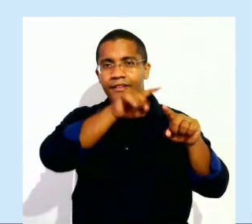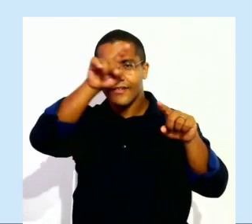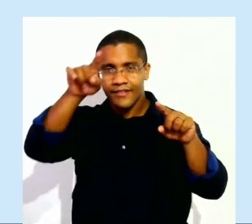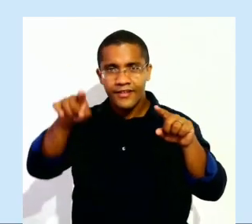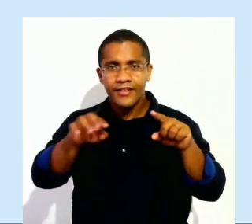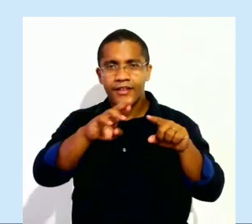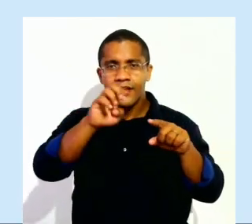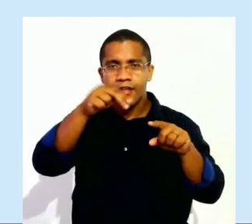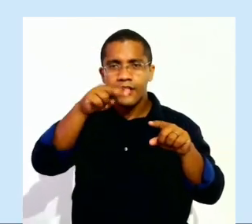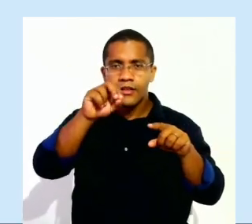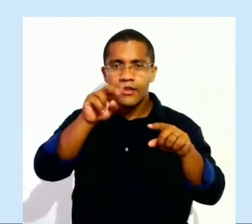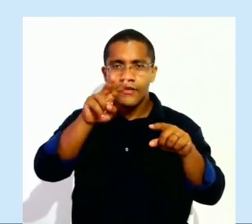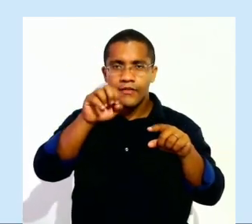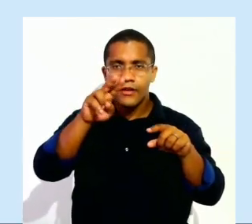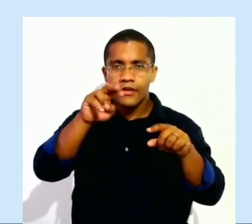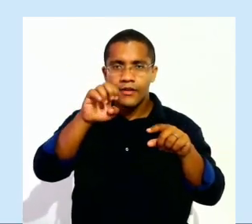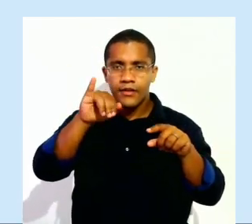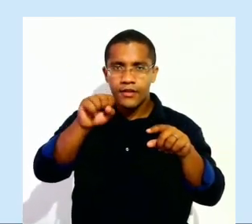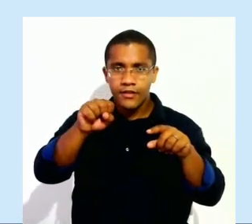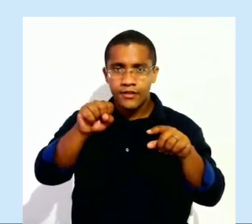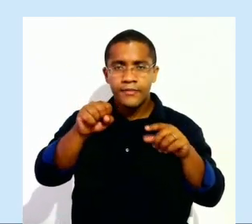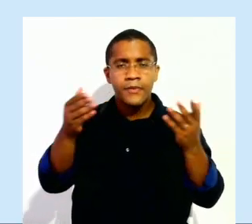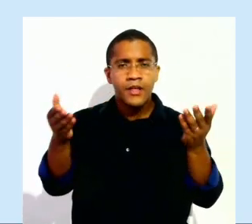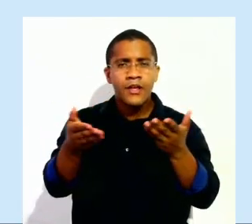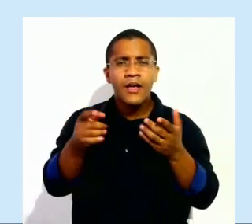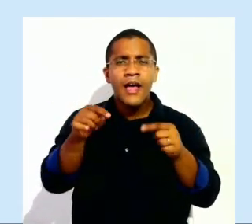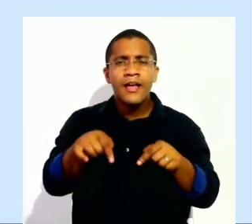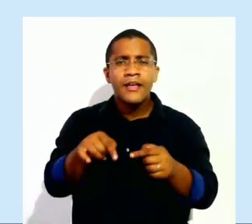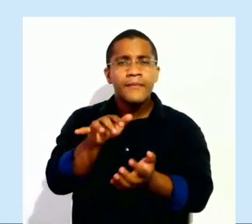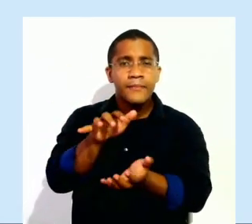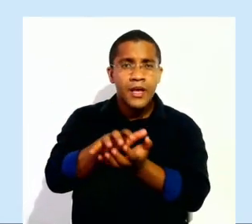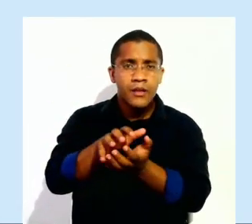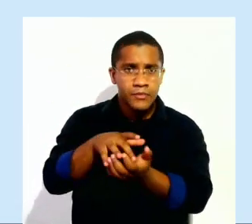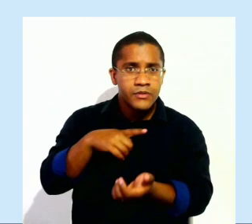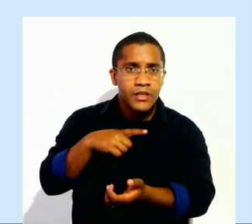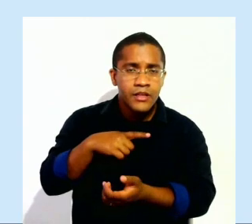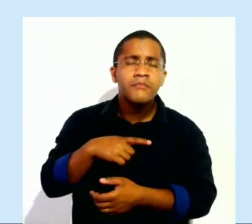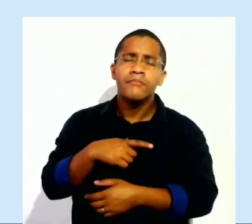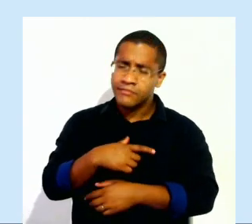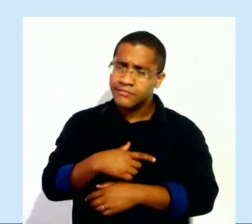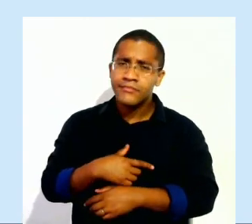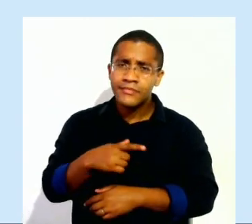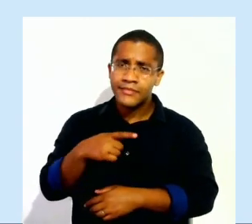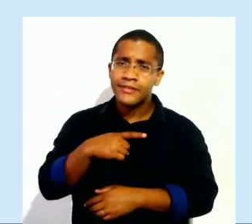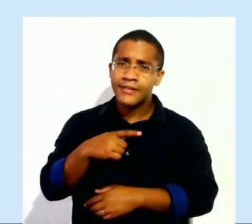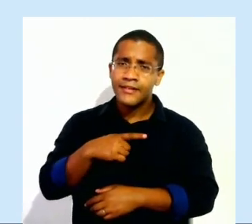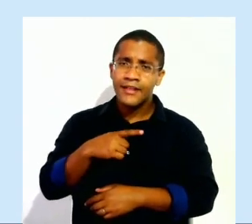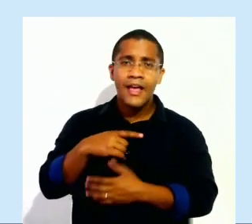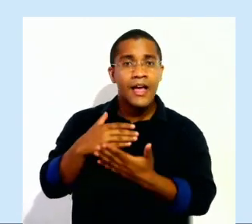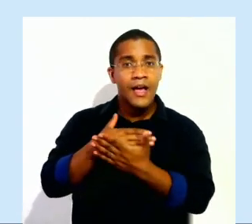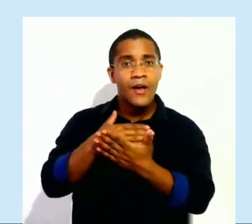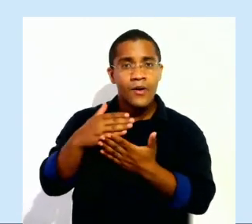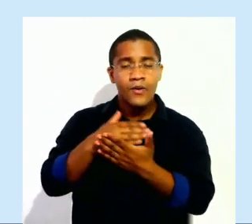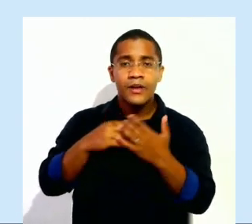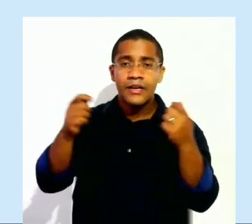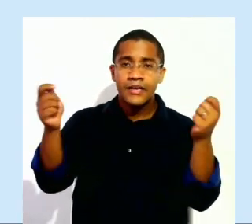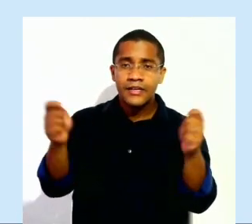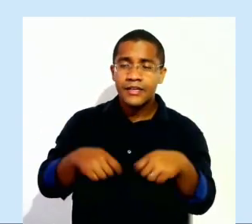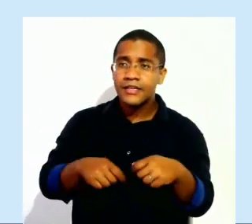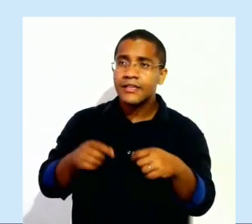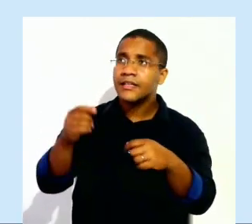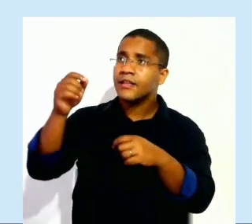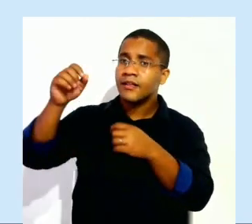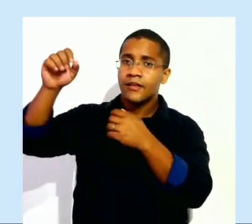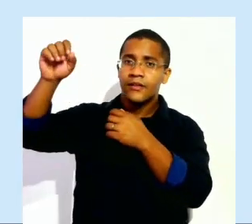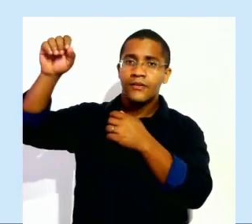nosso estado de Pernambuco. No nosso estado de Pernambuco, a gente tem algumas indústrias que são usinas de